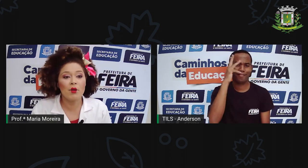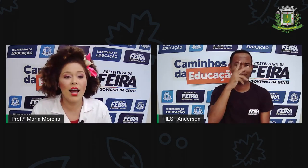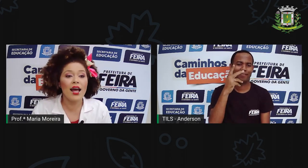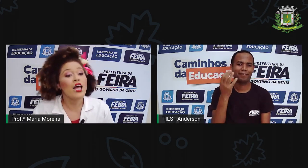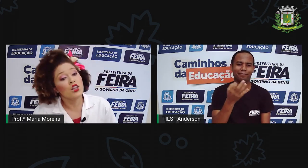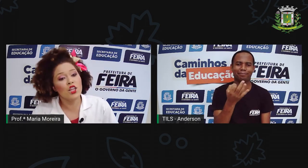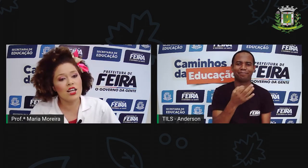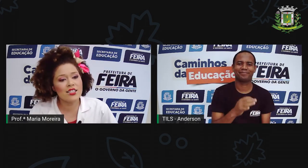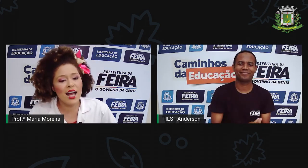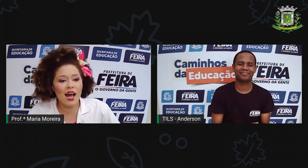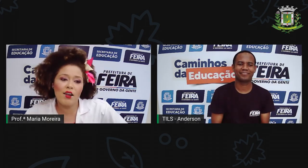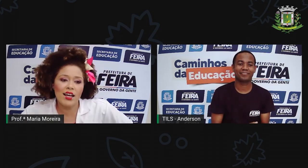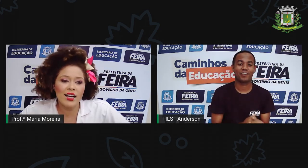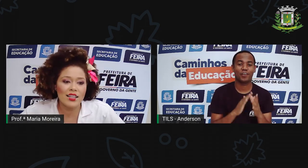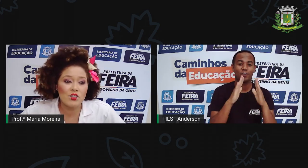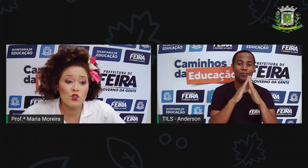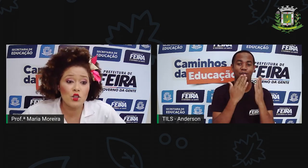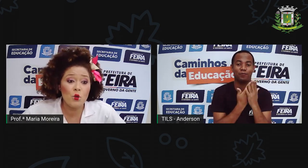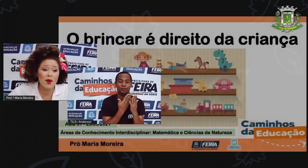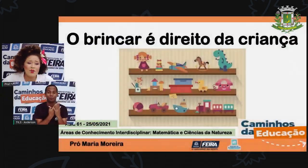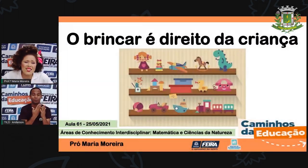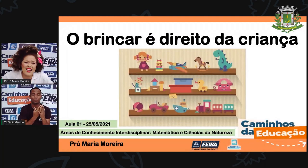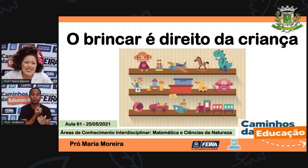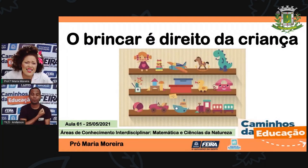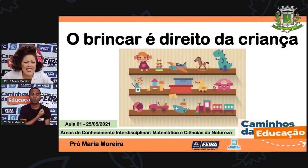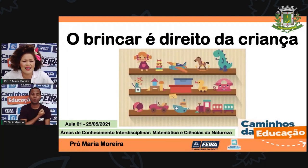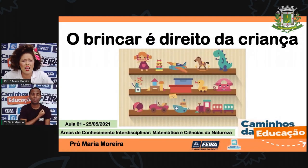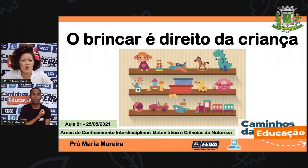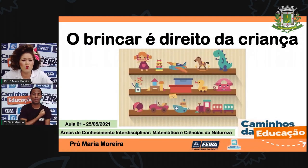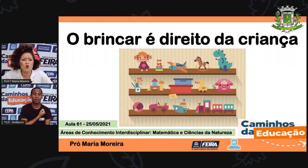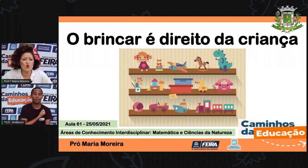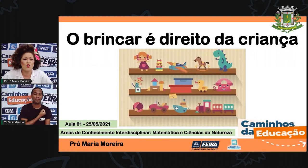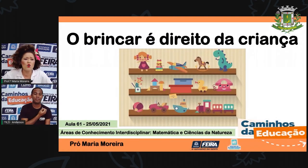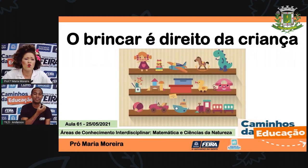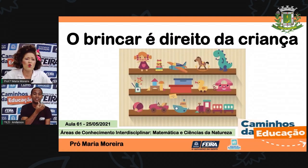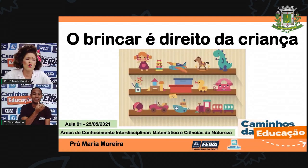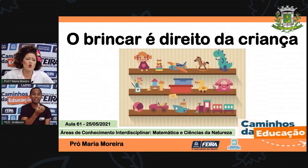Vamos lá? Nossa aula, Anderson, de número 61!